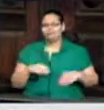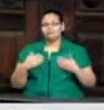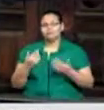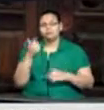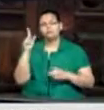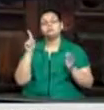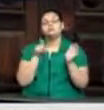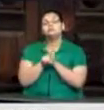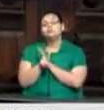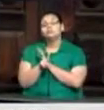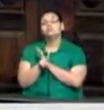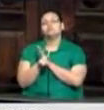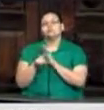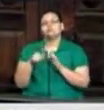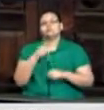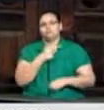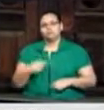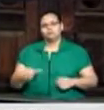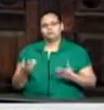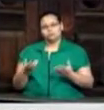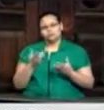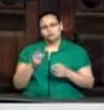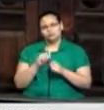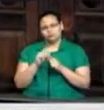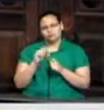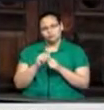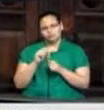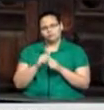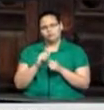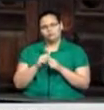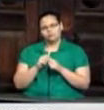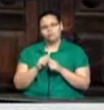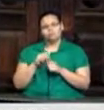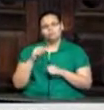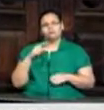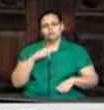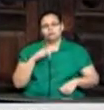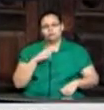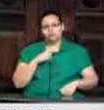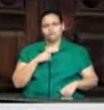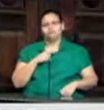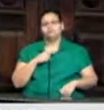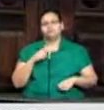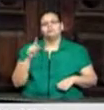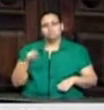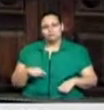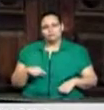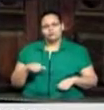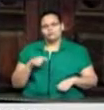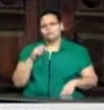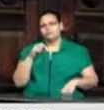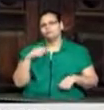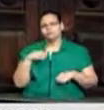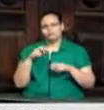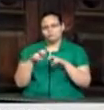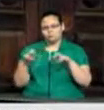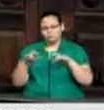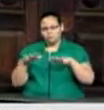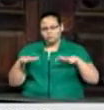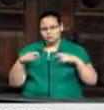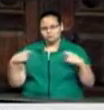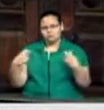Outra pergunta, presidente, que eu gostaria de fazer, e será realizada na audiência pública ao senhor reitor e aos